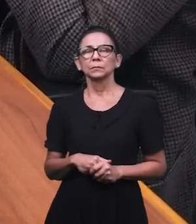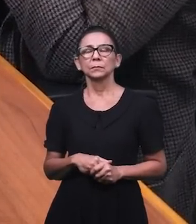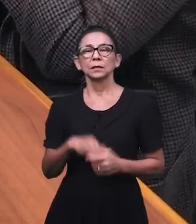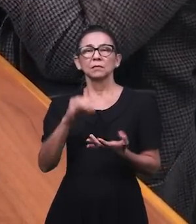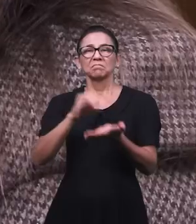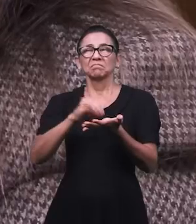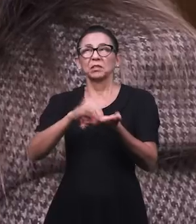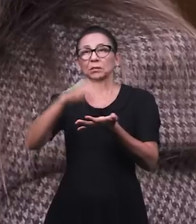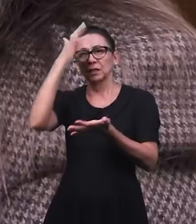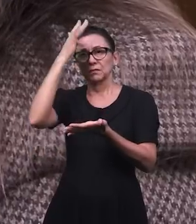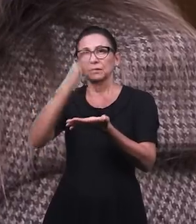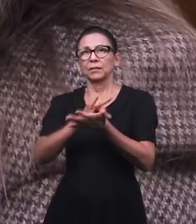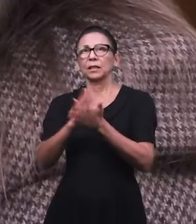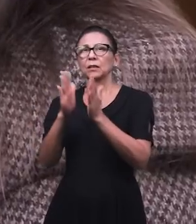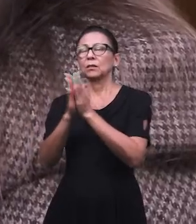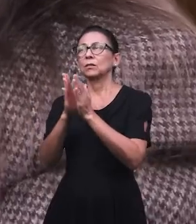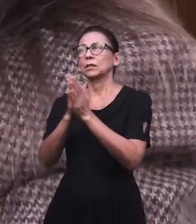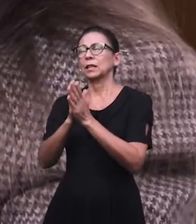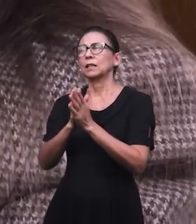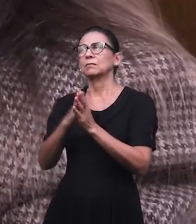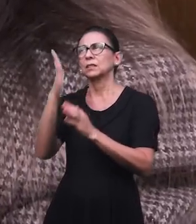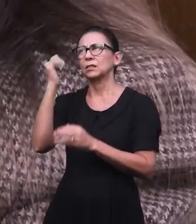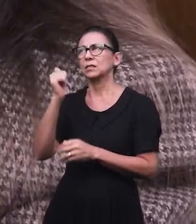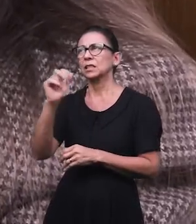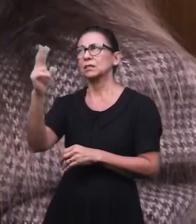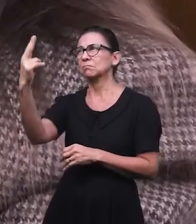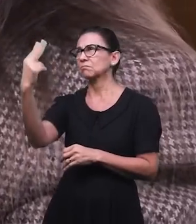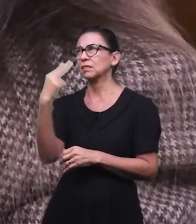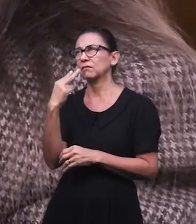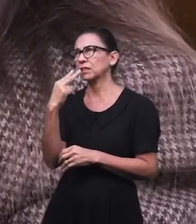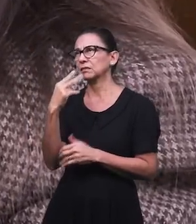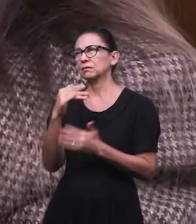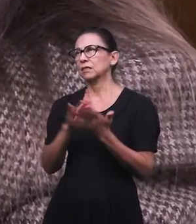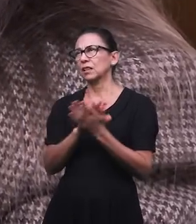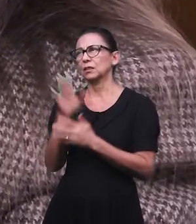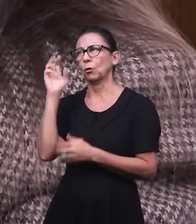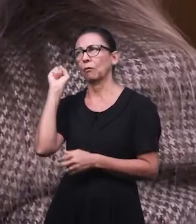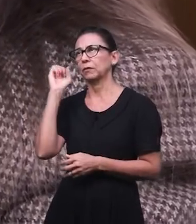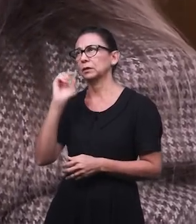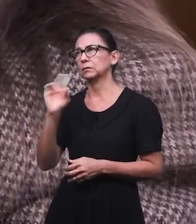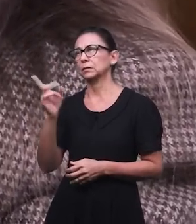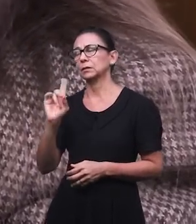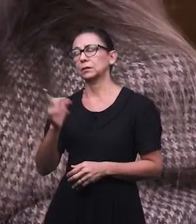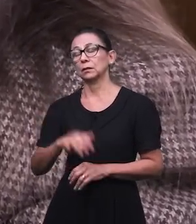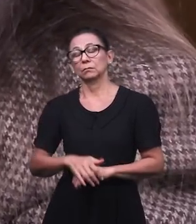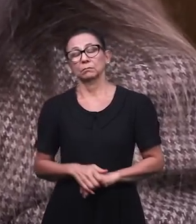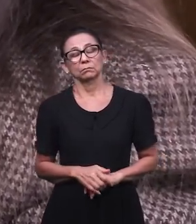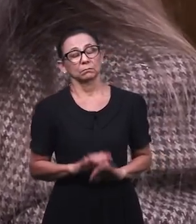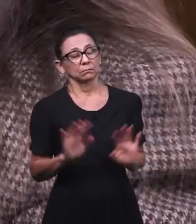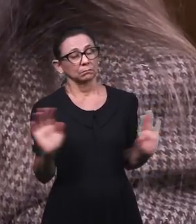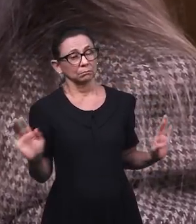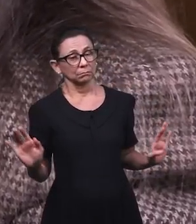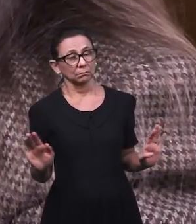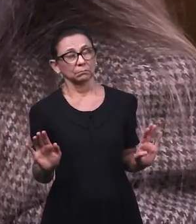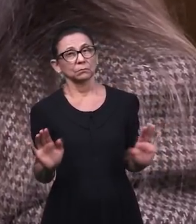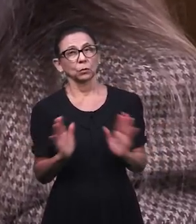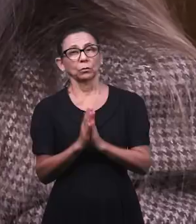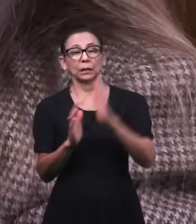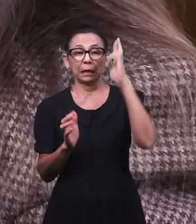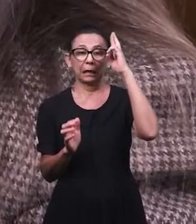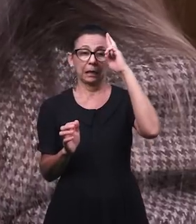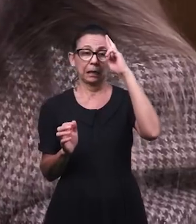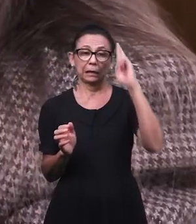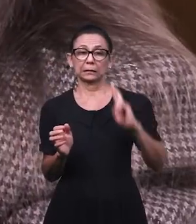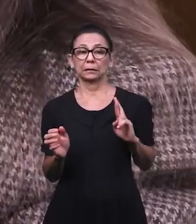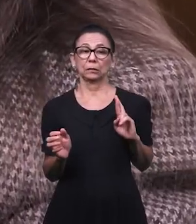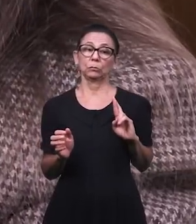fé. Eu falei, Senhor, eu sei que o Senhor não tá me ouvindo. pensei assim, como é que a mente humana, né, na